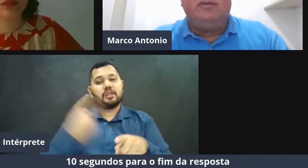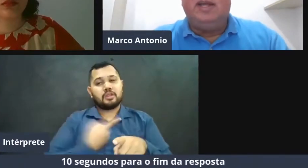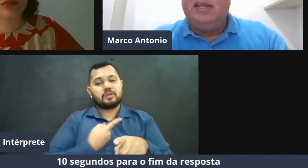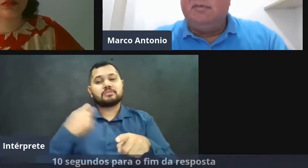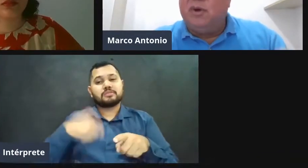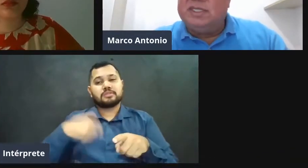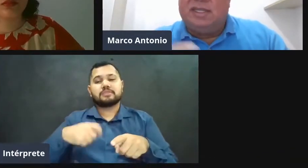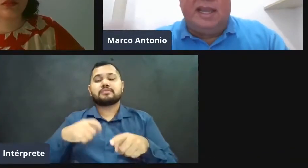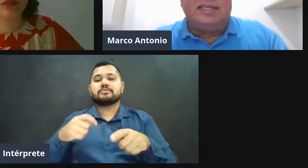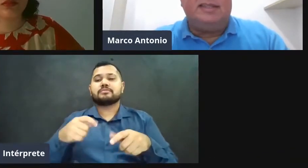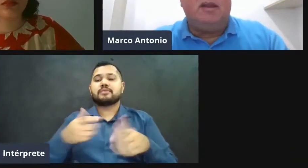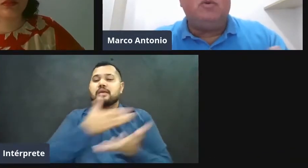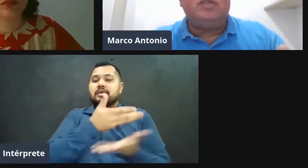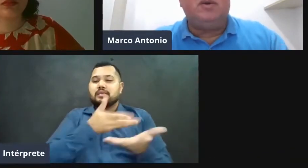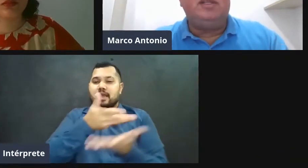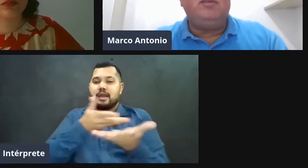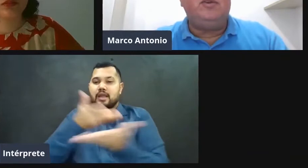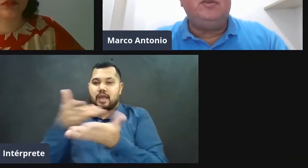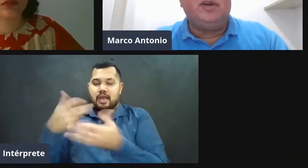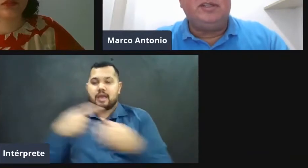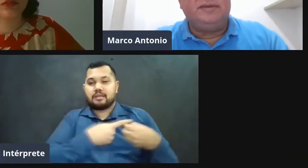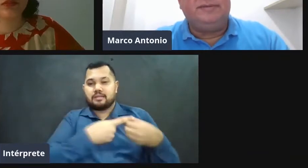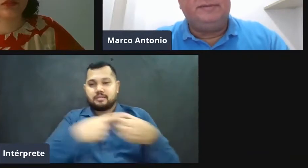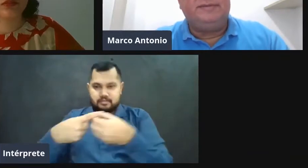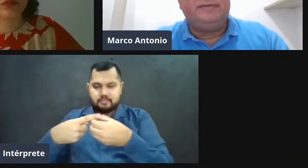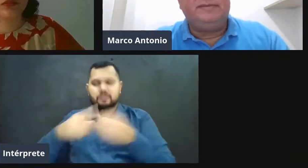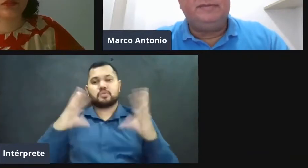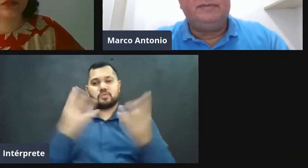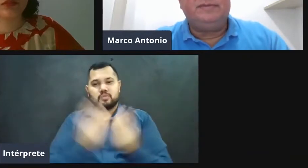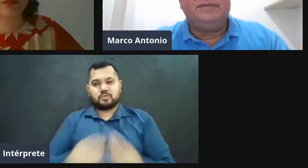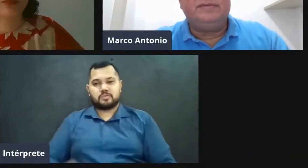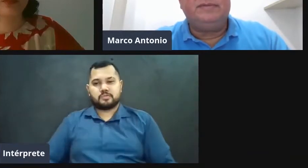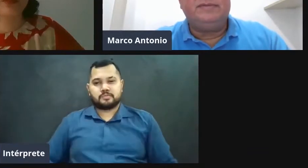esteja integrado e possa ter essa interlocução entre todos nós.